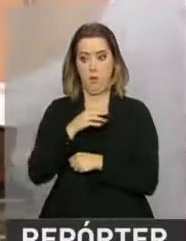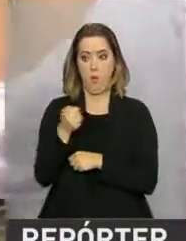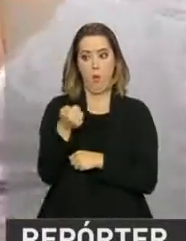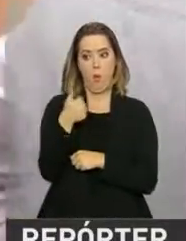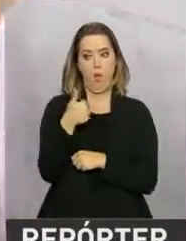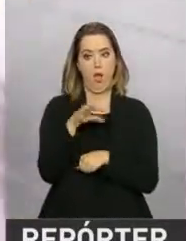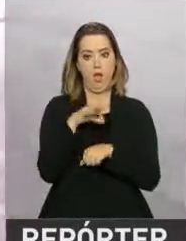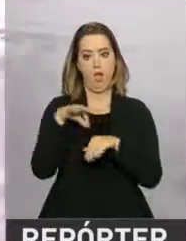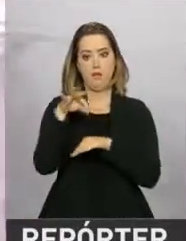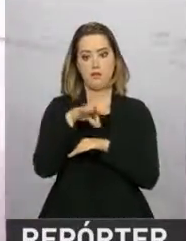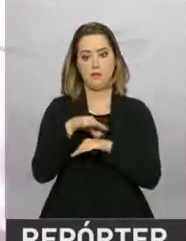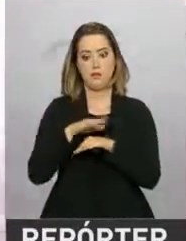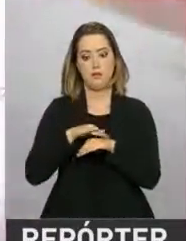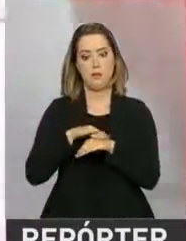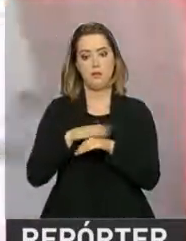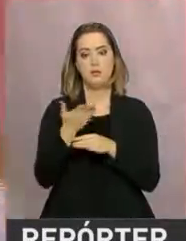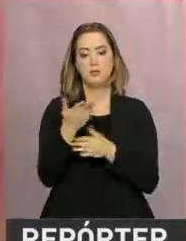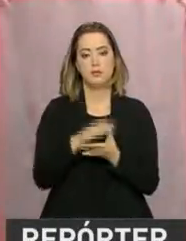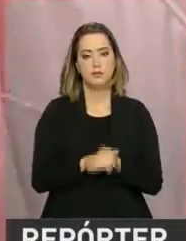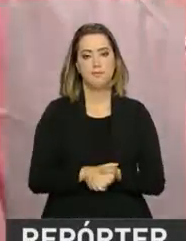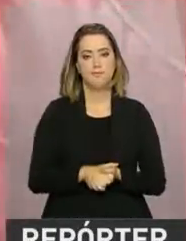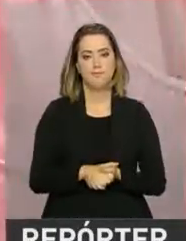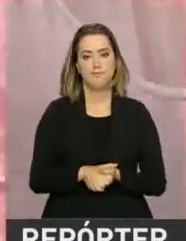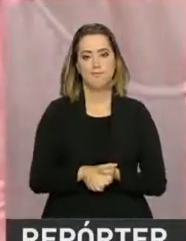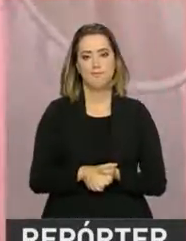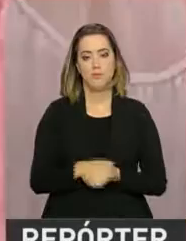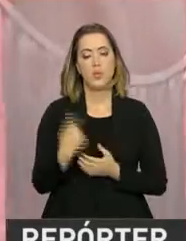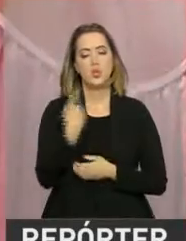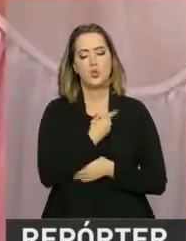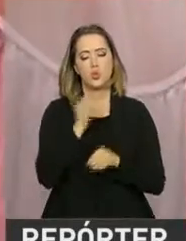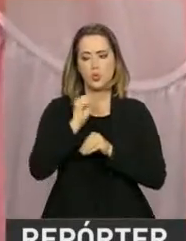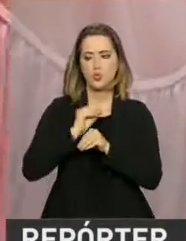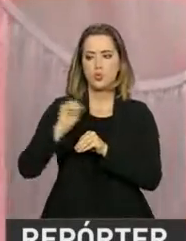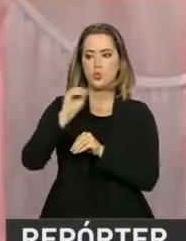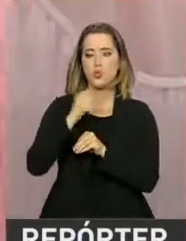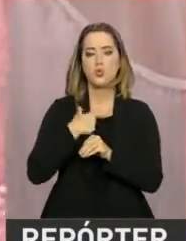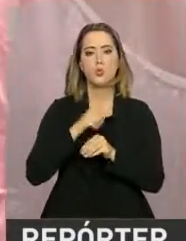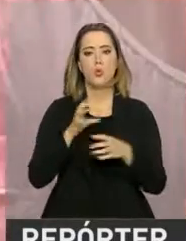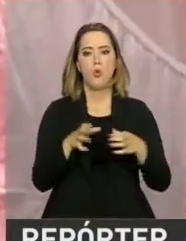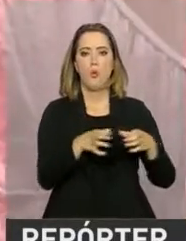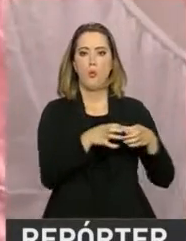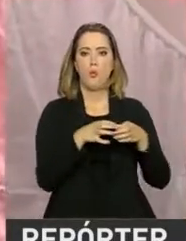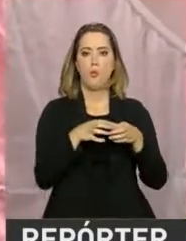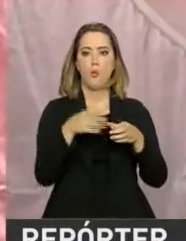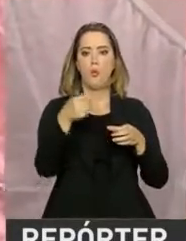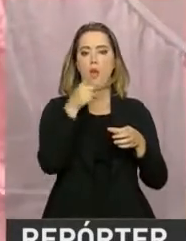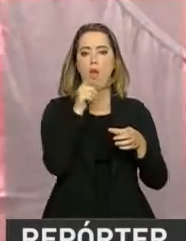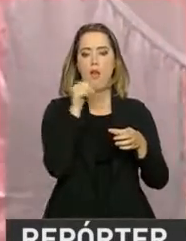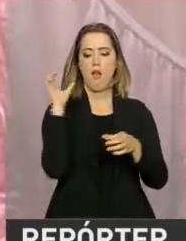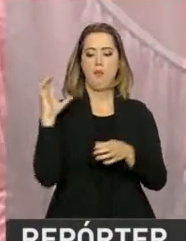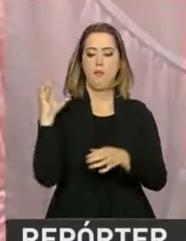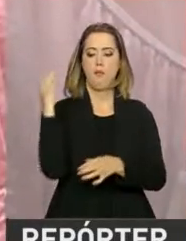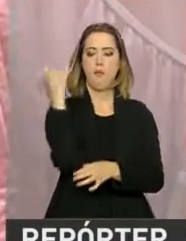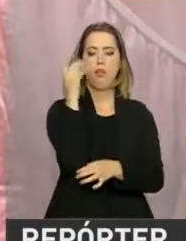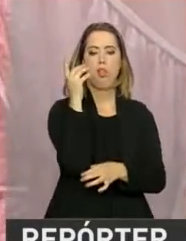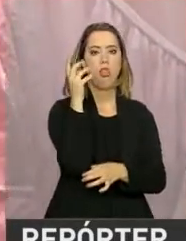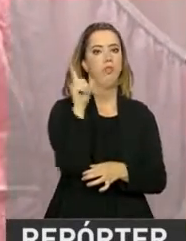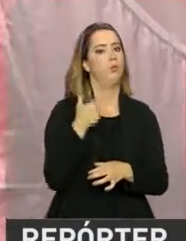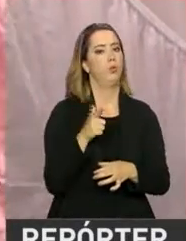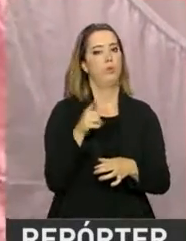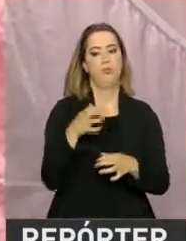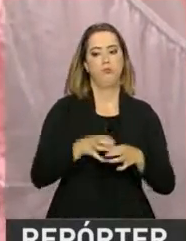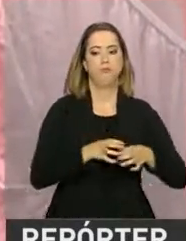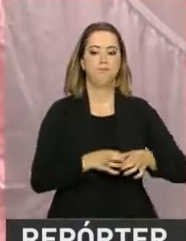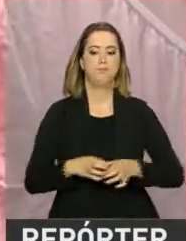né? Teve. Uhum. Teve. E, ó, a gente tem cuidado, não tem pratinho embaixo dos vasos, né? Pra eliminar, não ter perigo